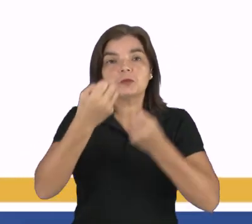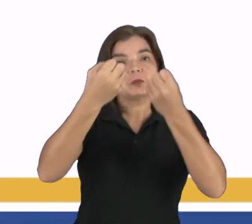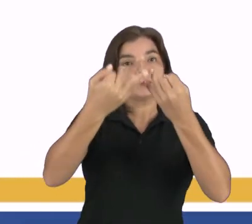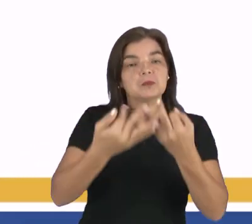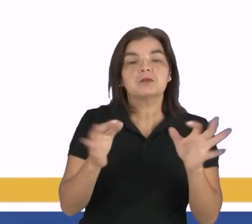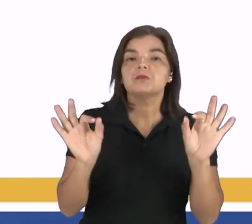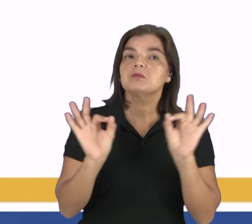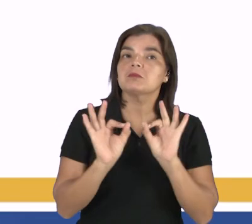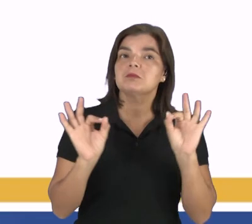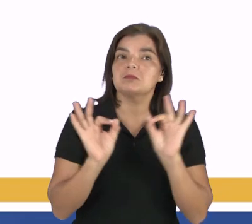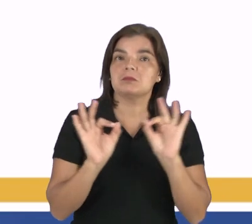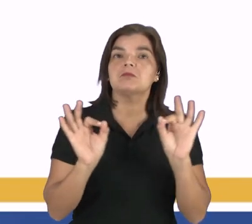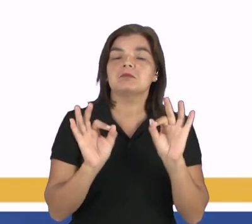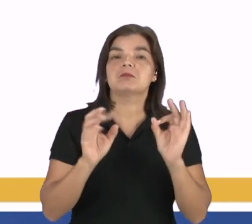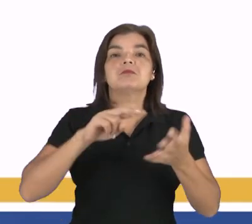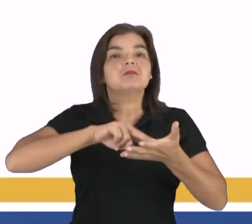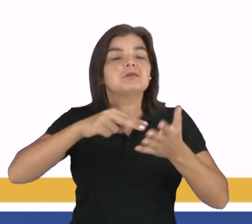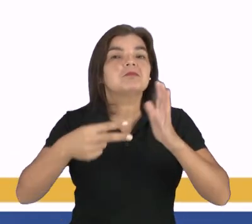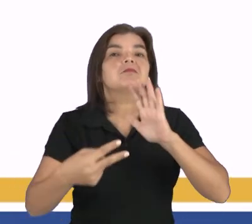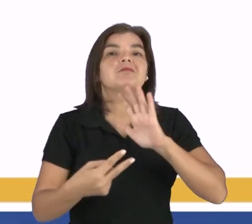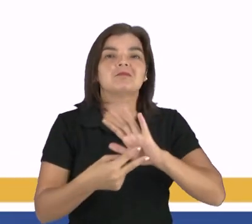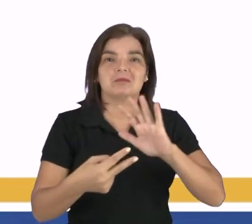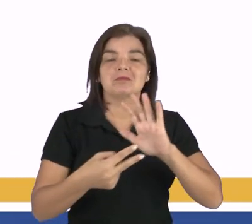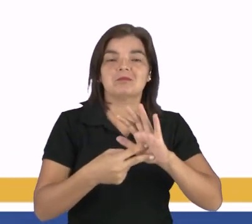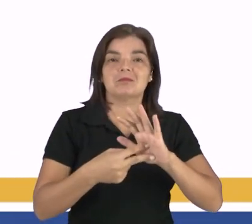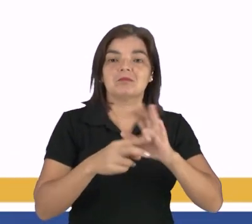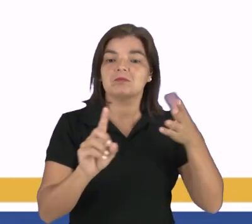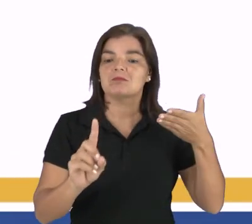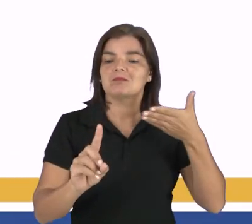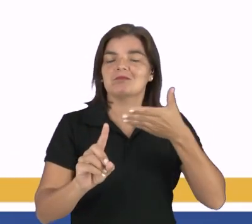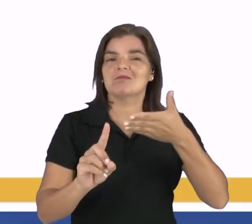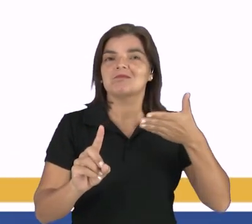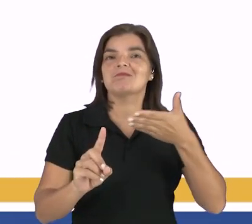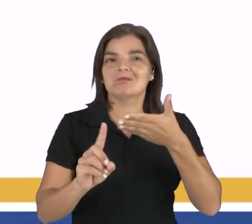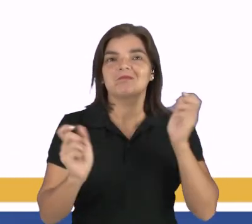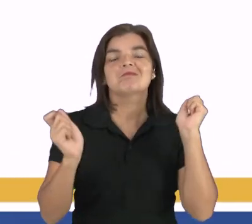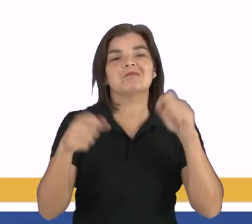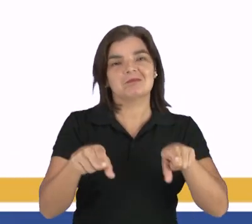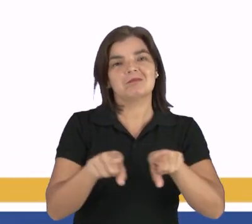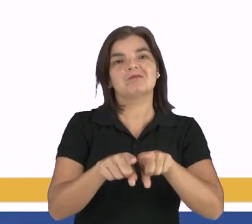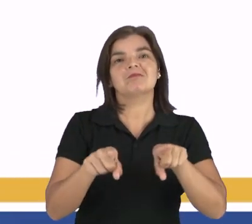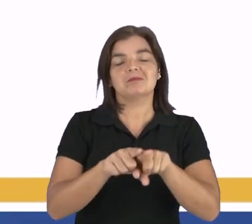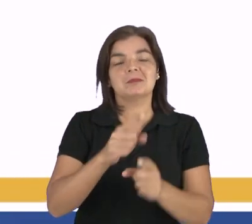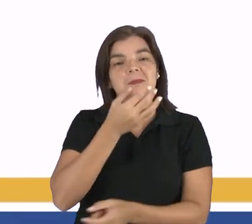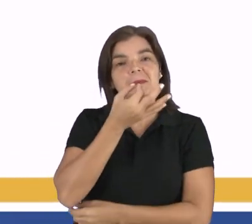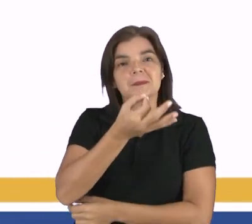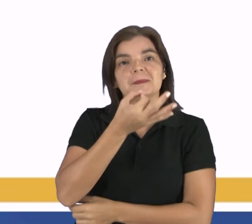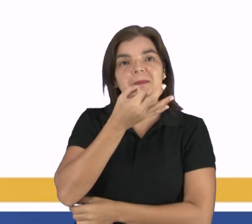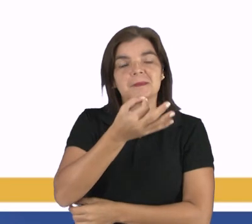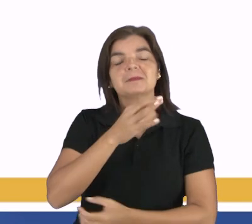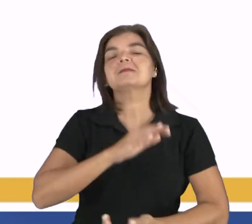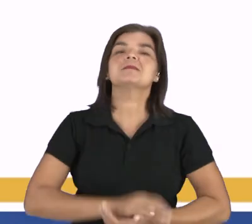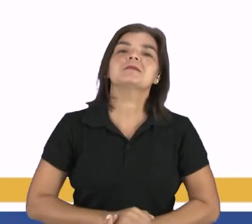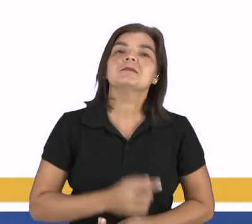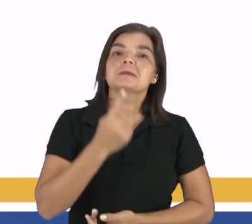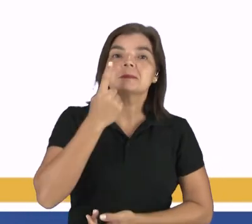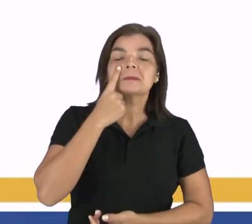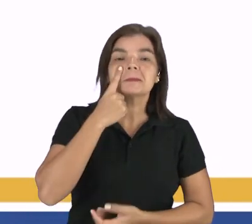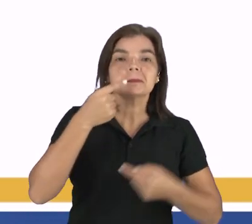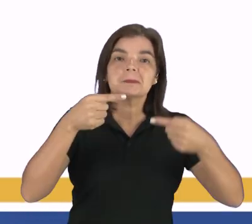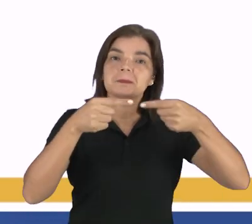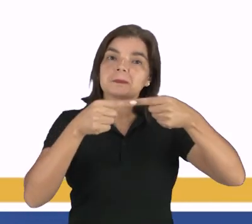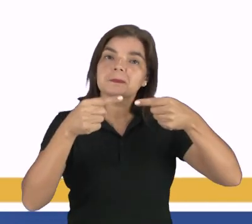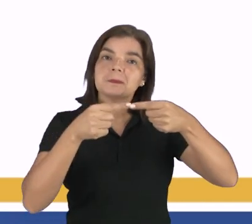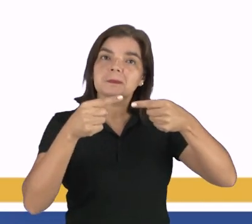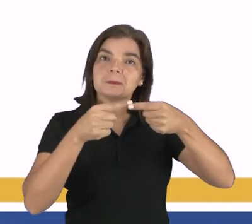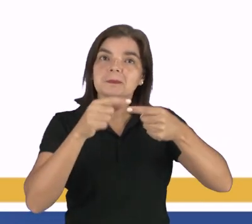que não está sendo dito, ou seja, as suas inferências para que você possa dar o seu ponto de vista e ver se combina